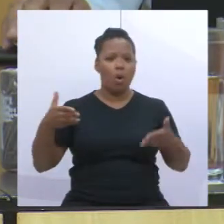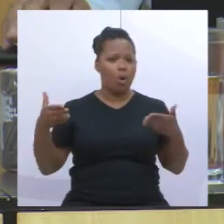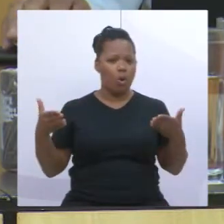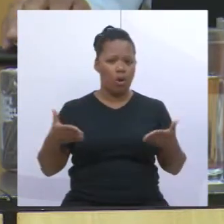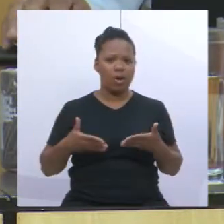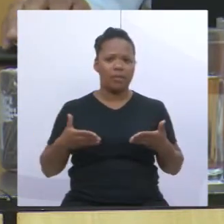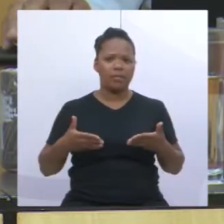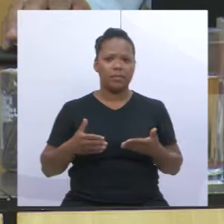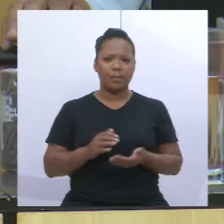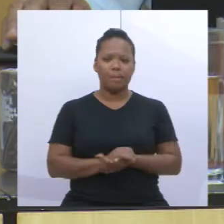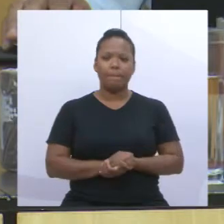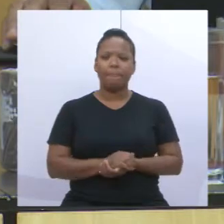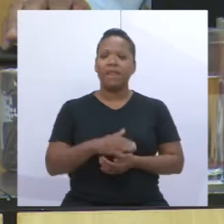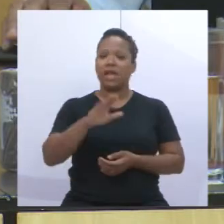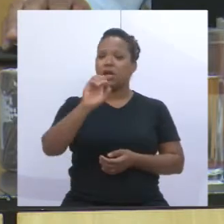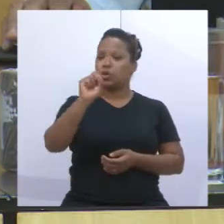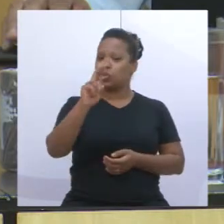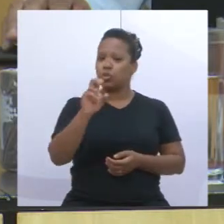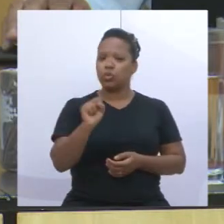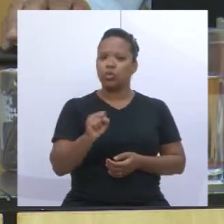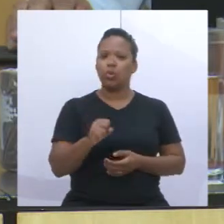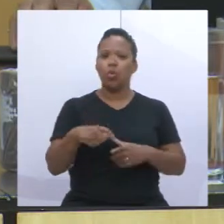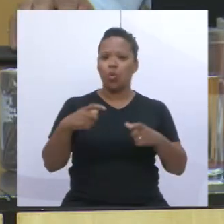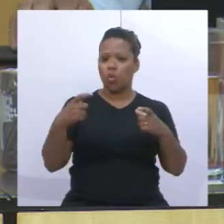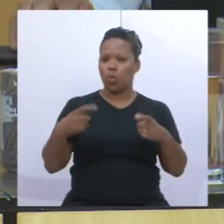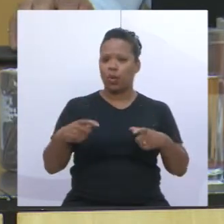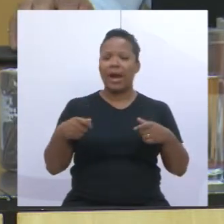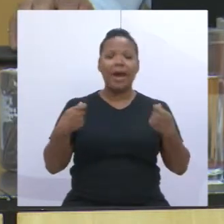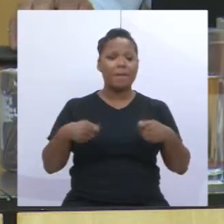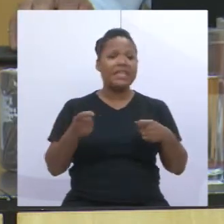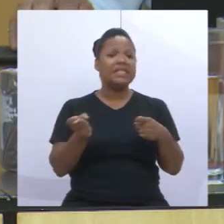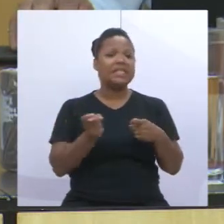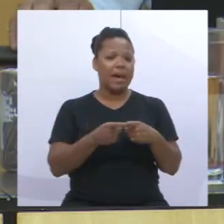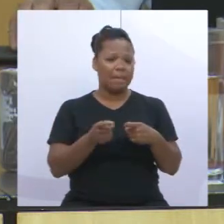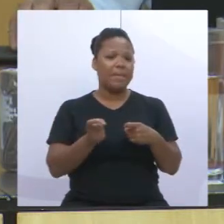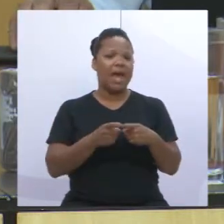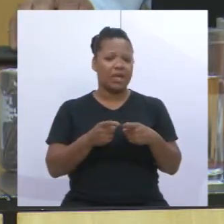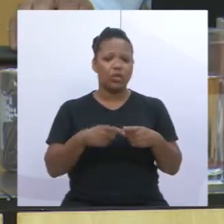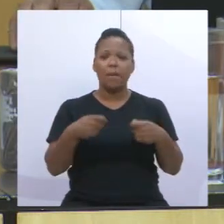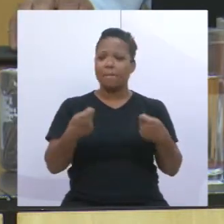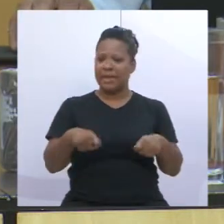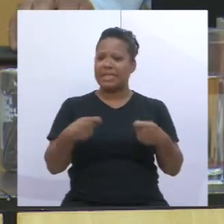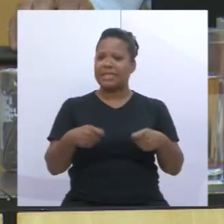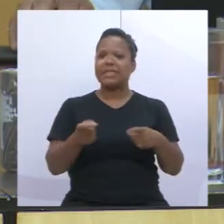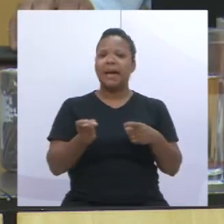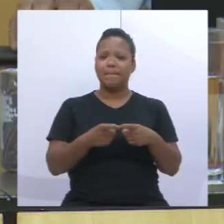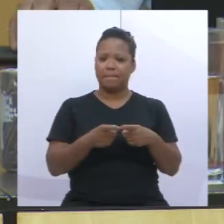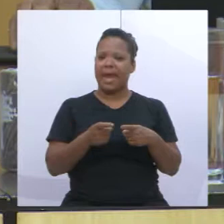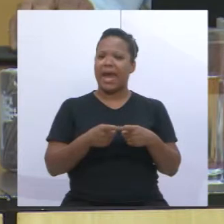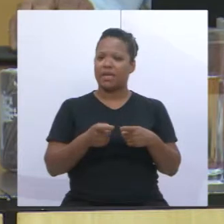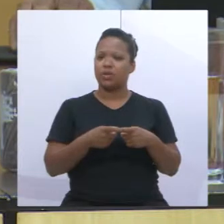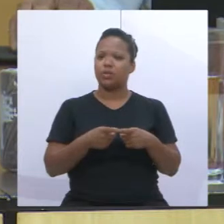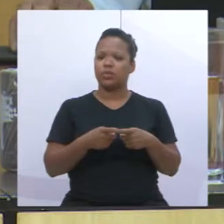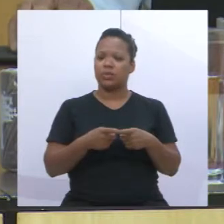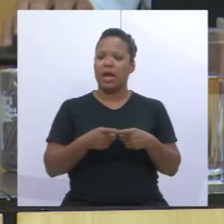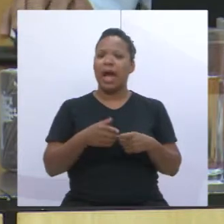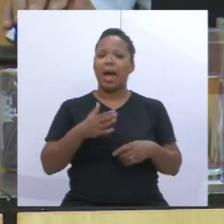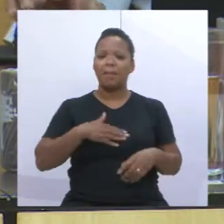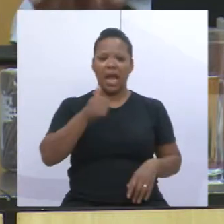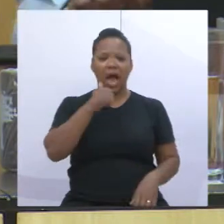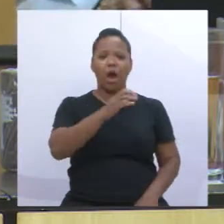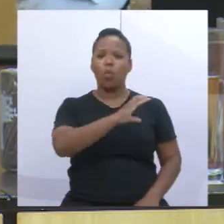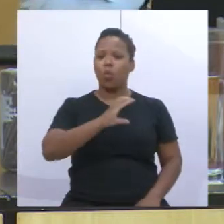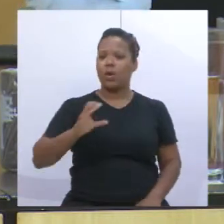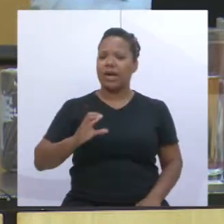Hoje, eu encaro o SUS como sendo um local que precisa de médicos, não é? Porque a minha cunhada está